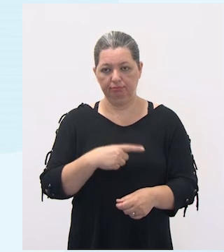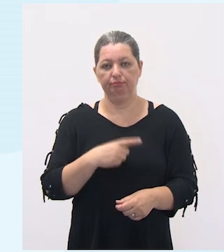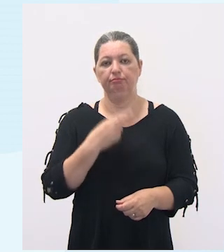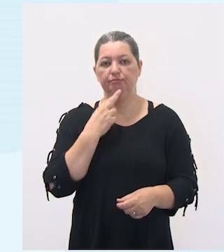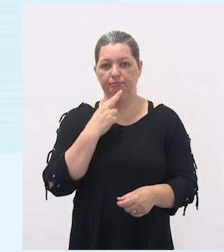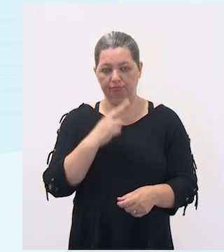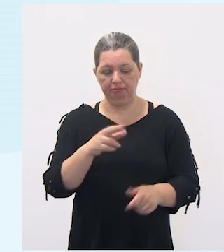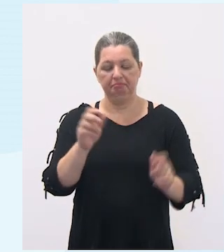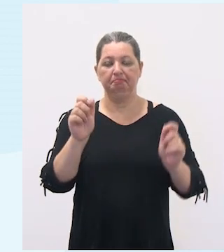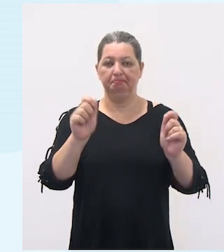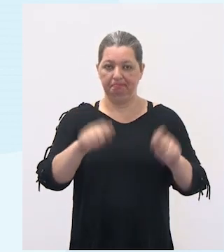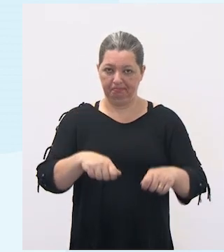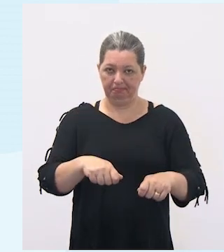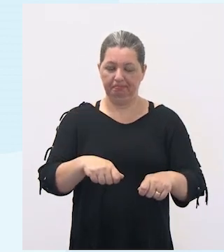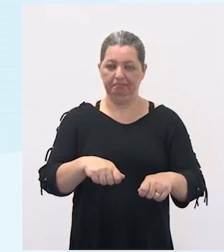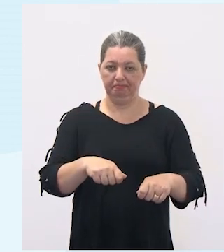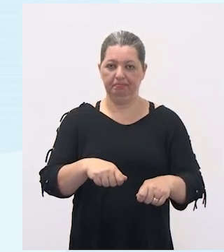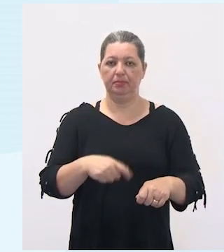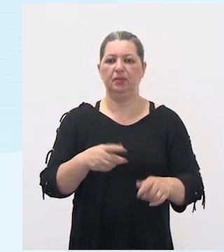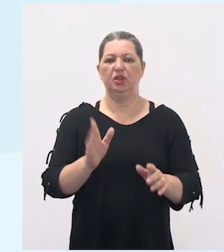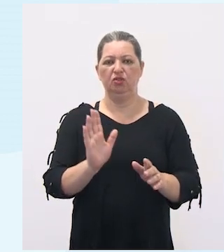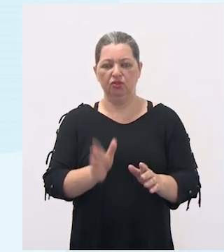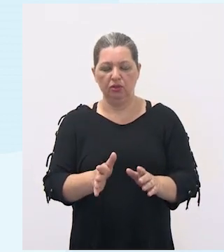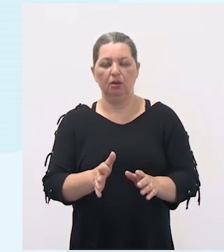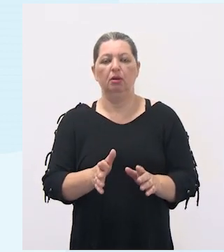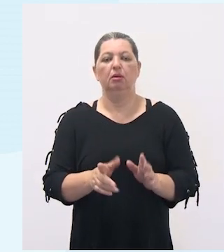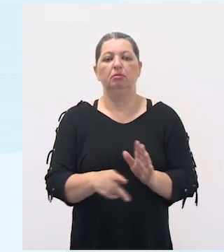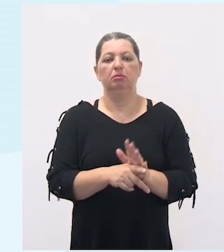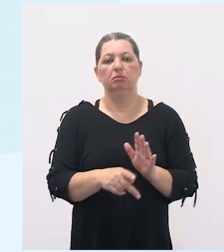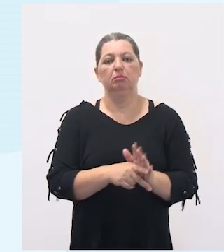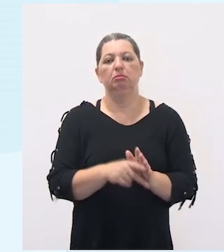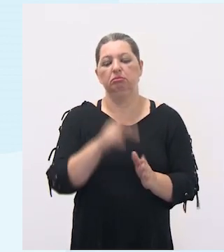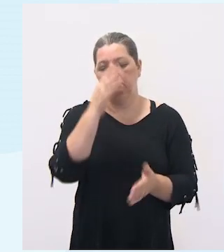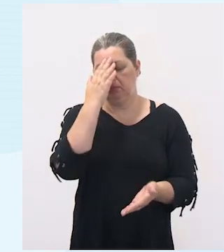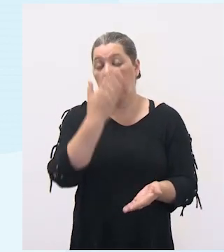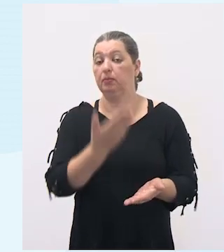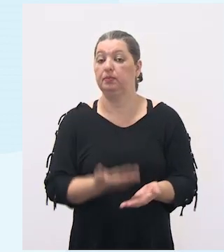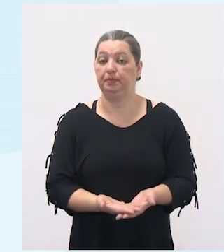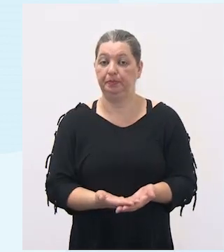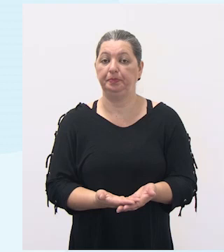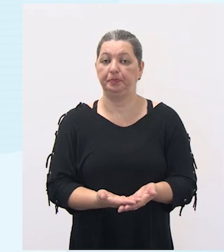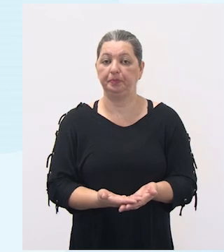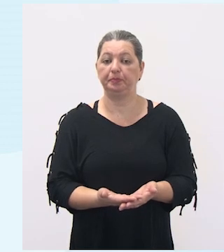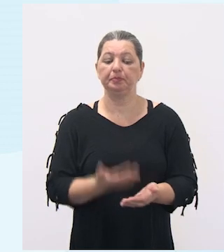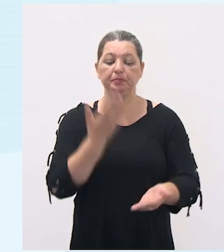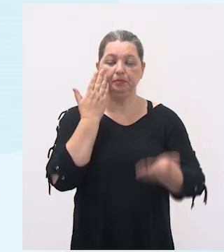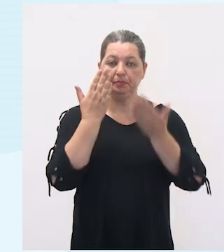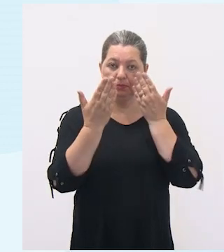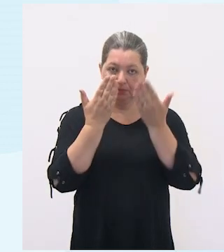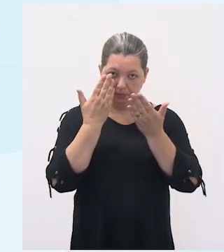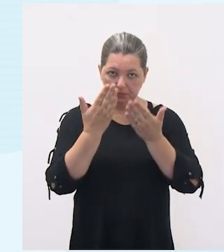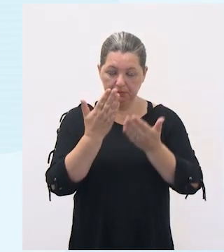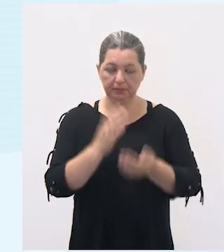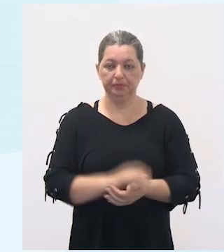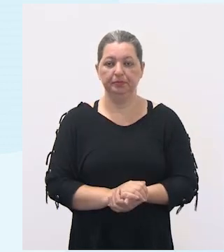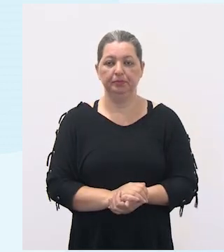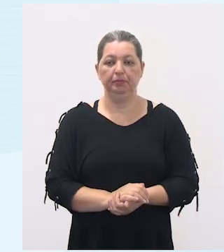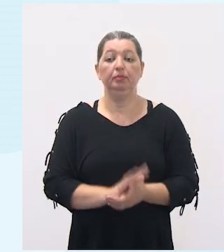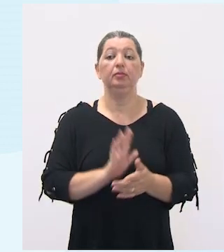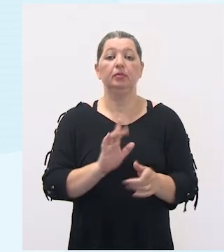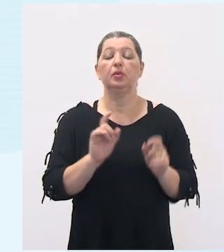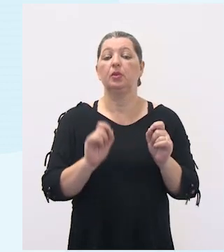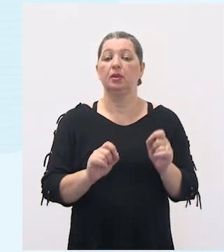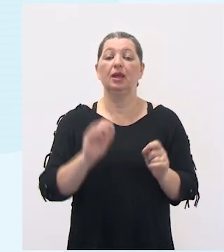válido, um resultado que foi mensurável, um resultado confiável e um resultado comparável, né? Então, refere-se